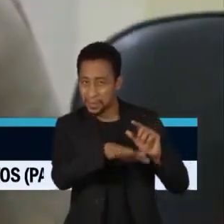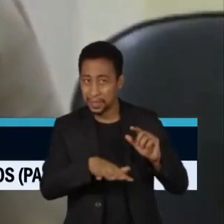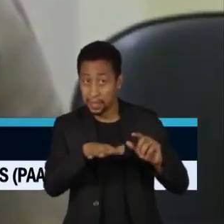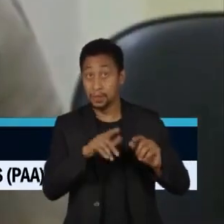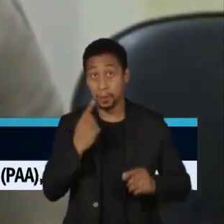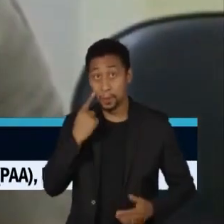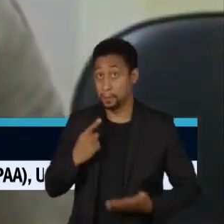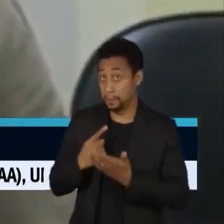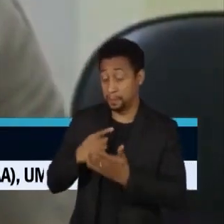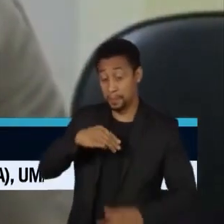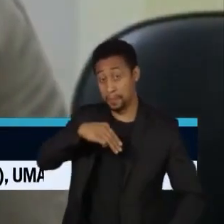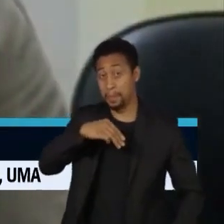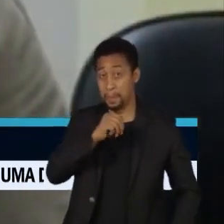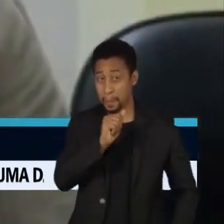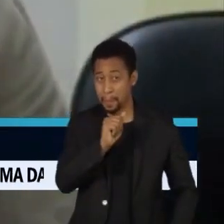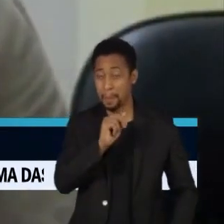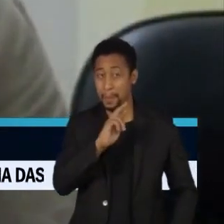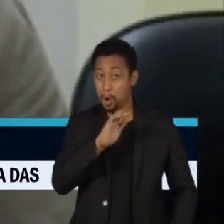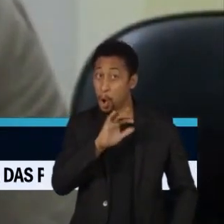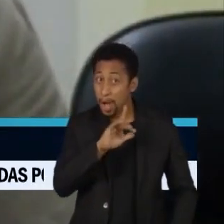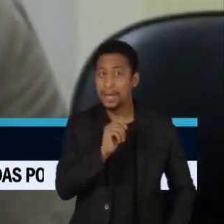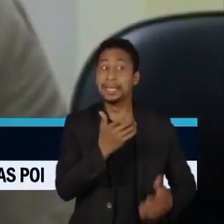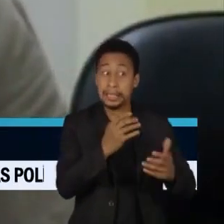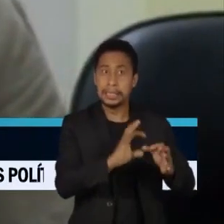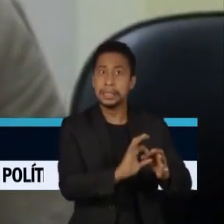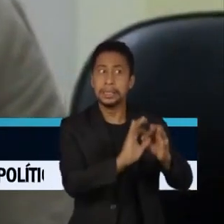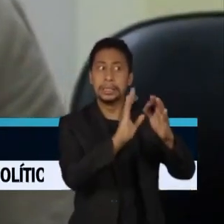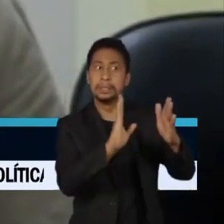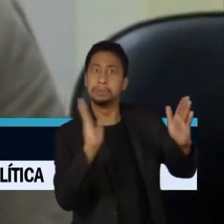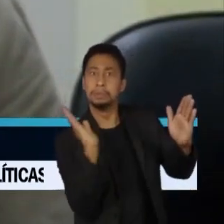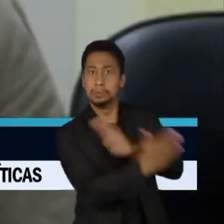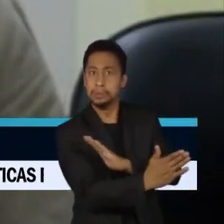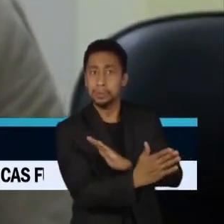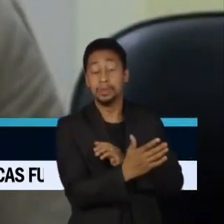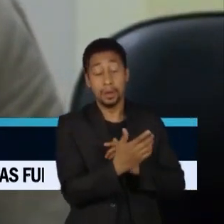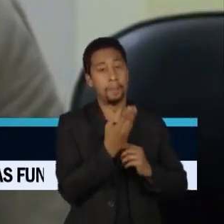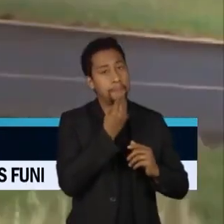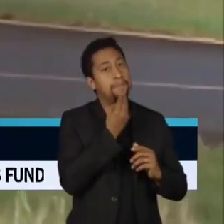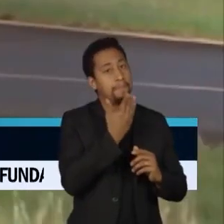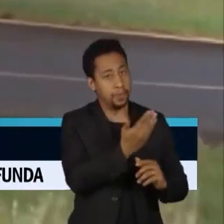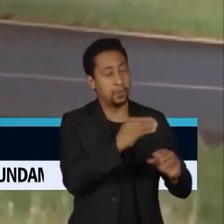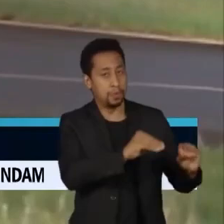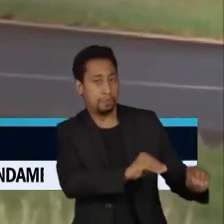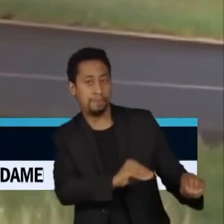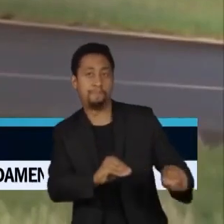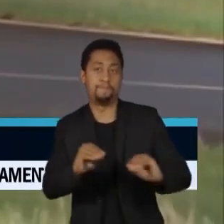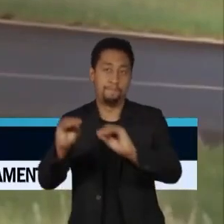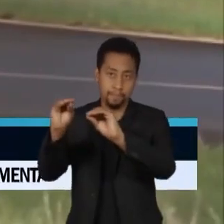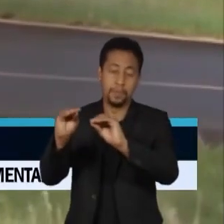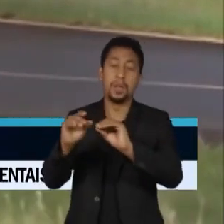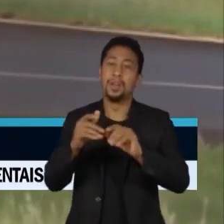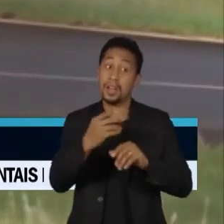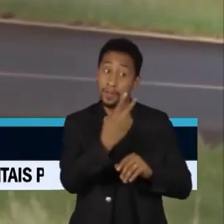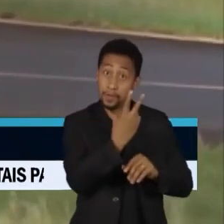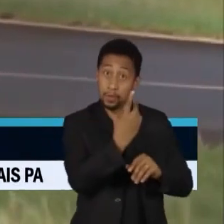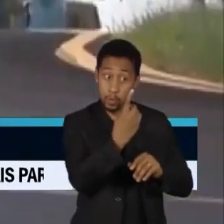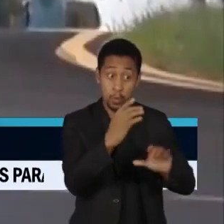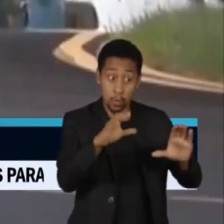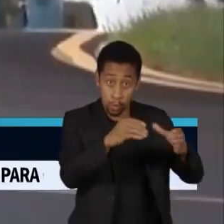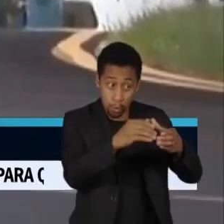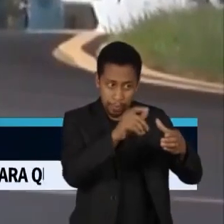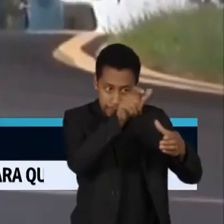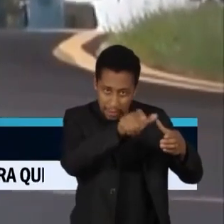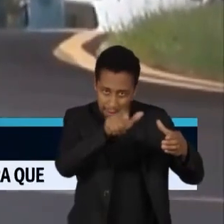Marcos Camacho, o Marcola. O promotor Gaquia pediu a transferência dele e de outros 21 integrantes da